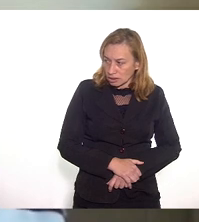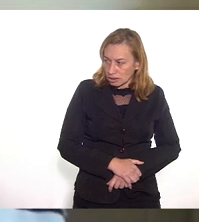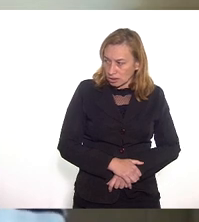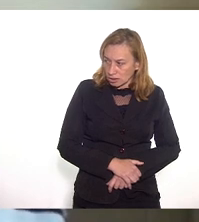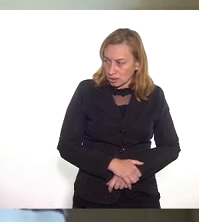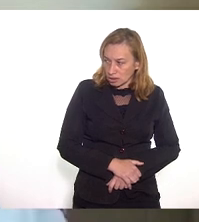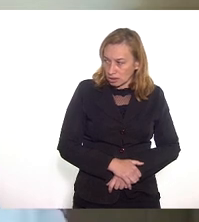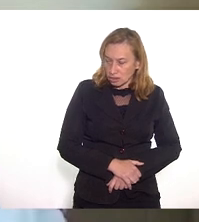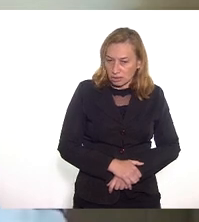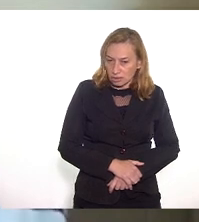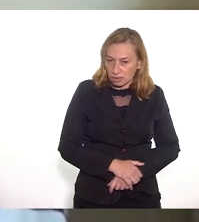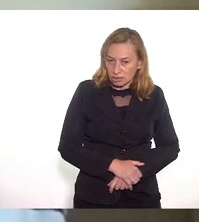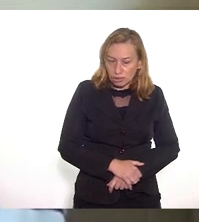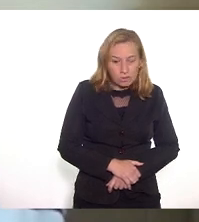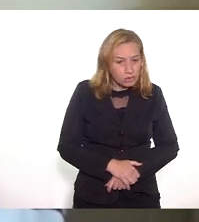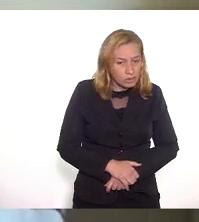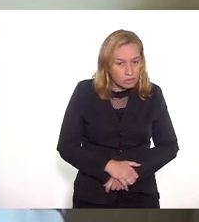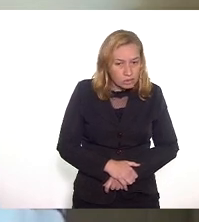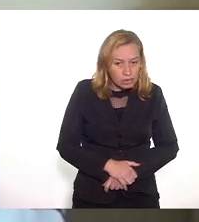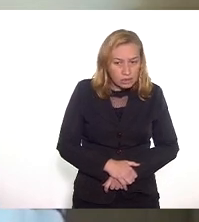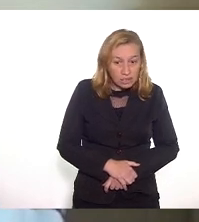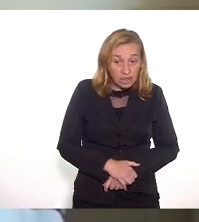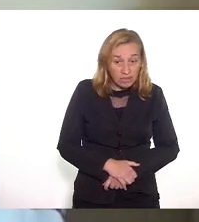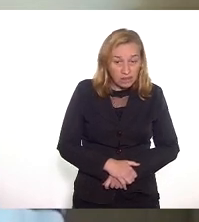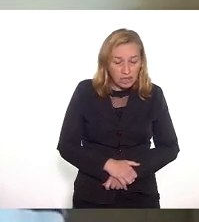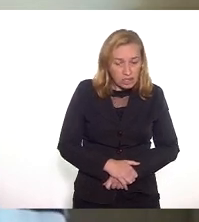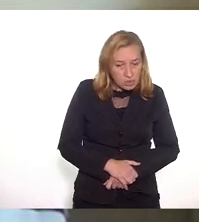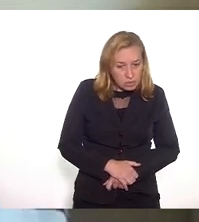injurídico expresso